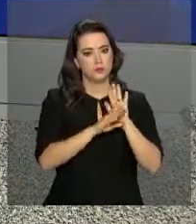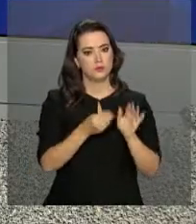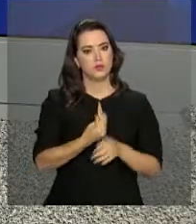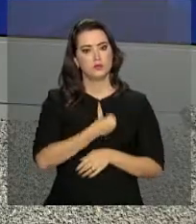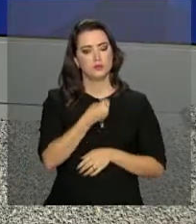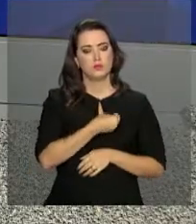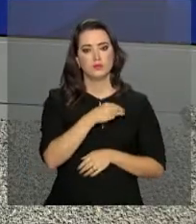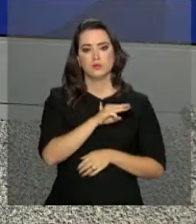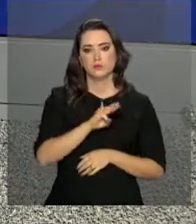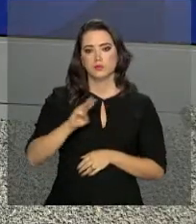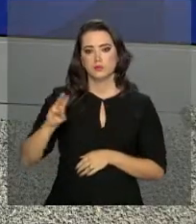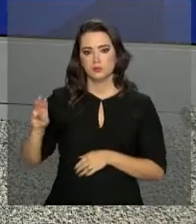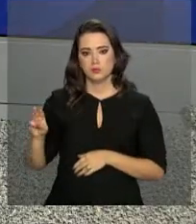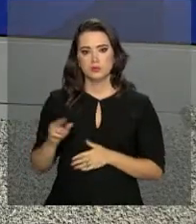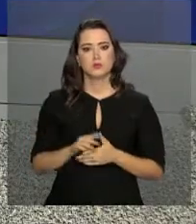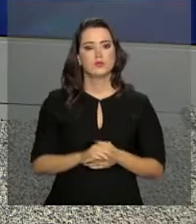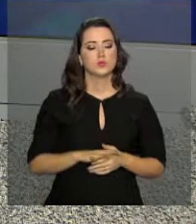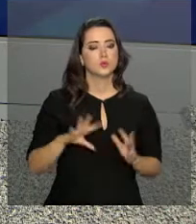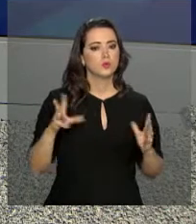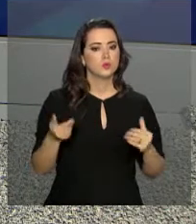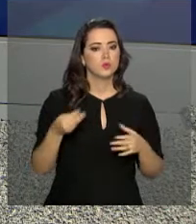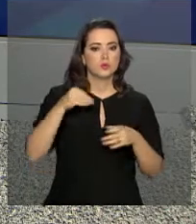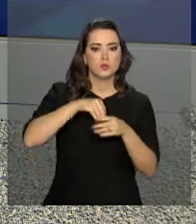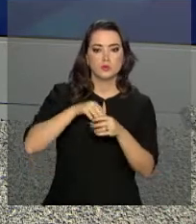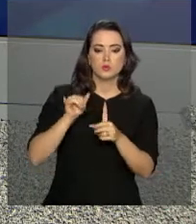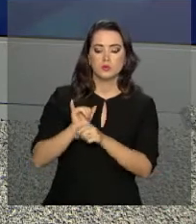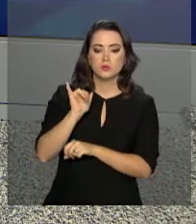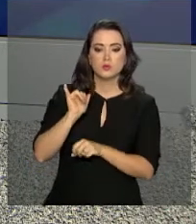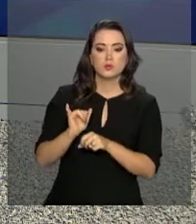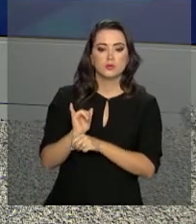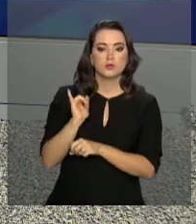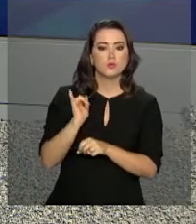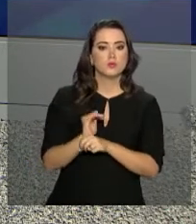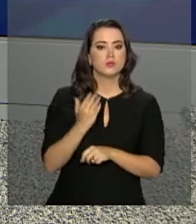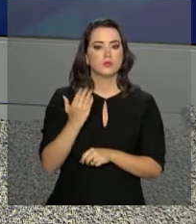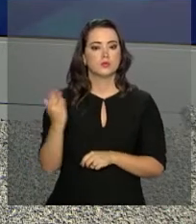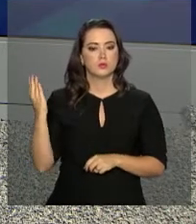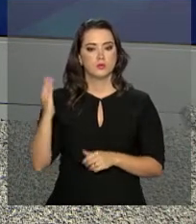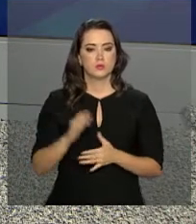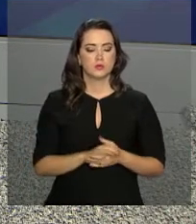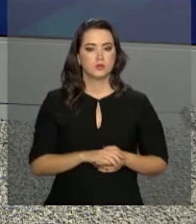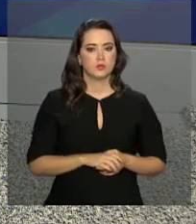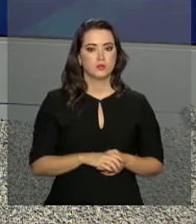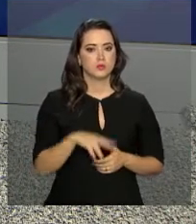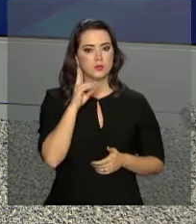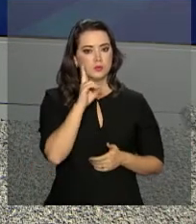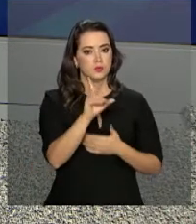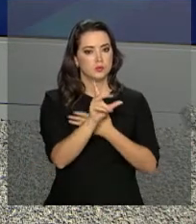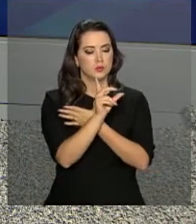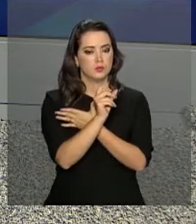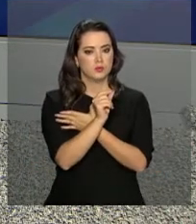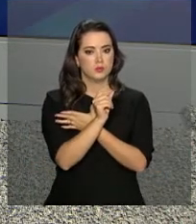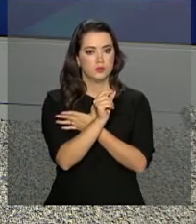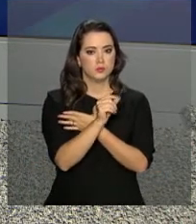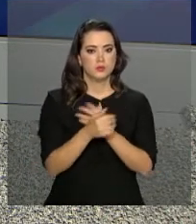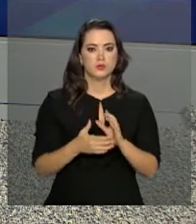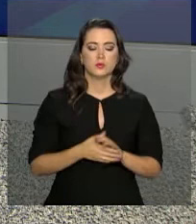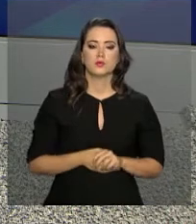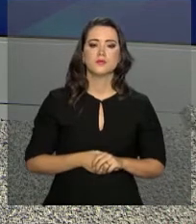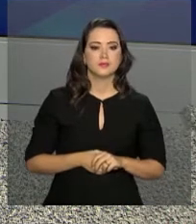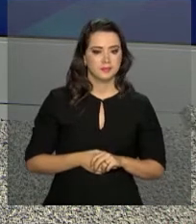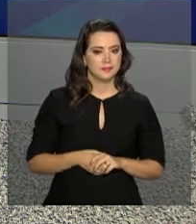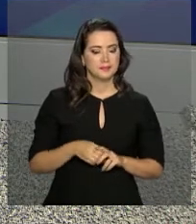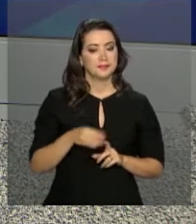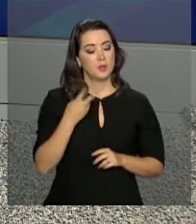programação ao vivo pelo site da npr e todas as reportagens estão em nosso canal no youtube acesse também o nosso perfil no